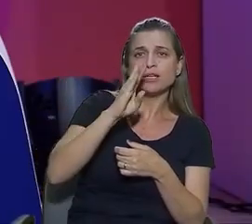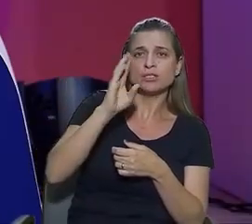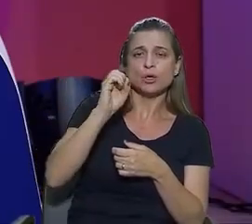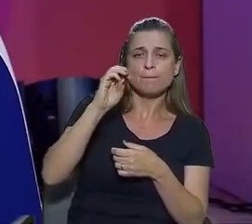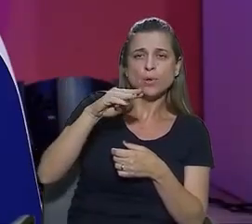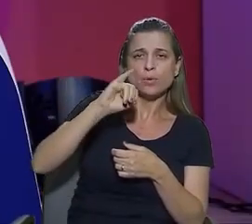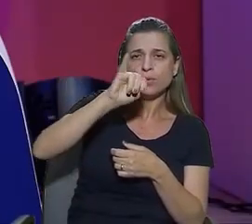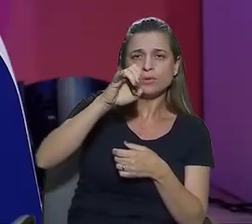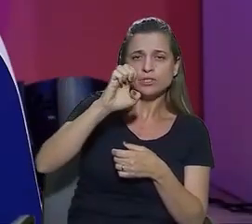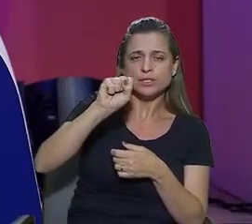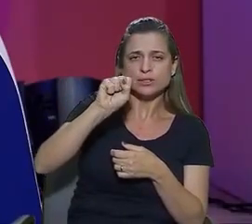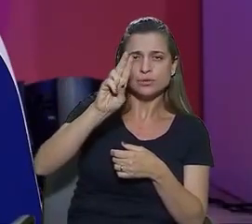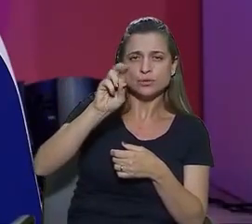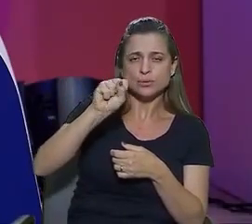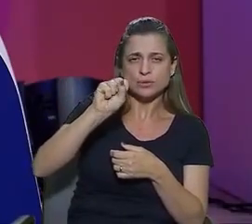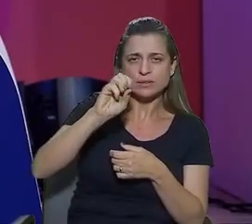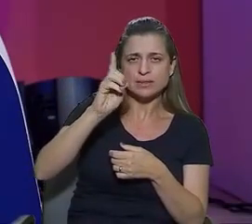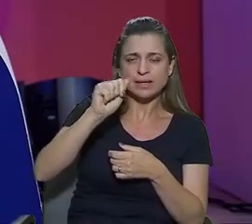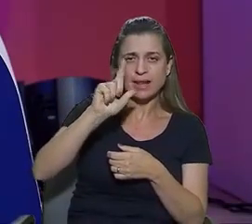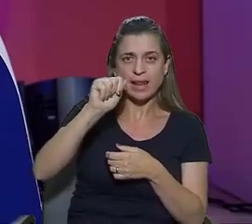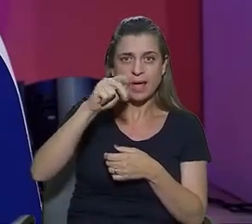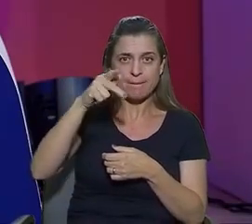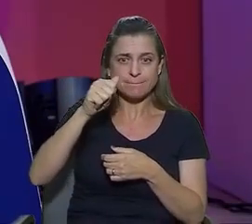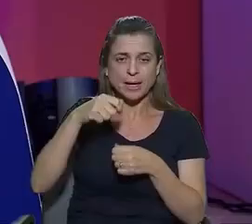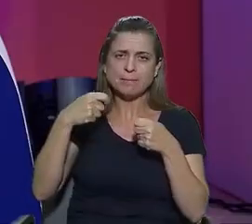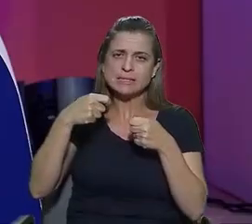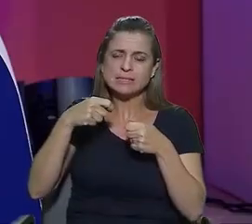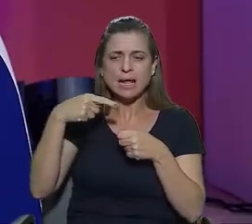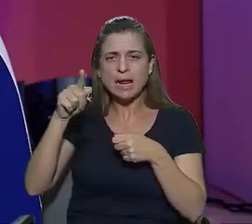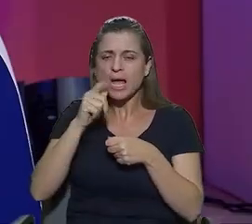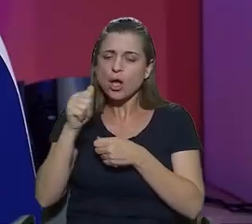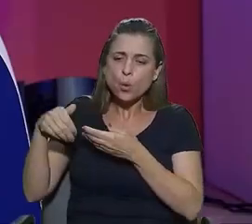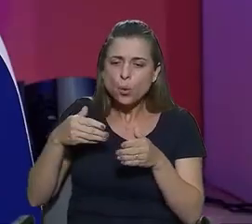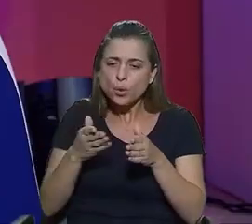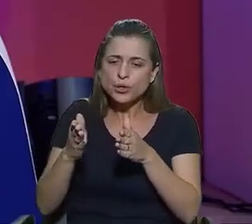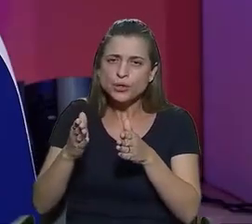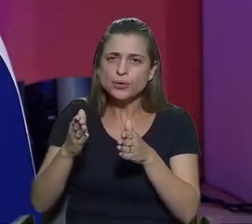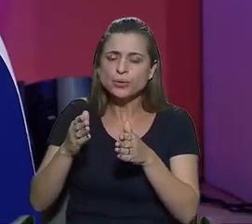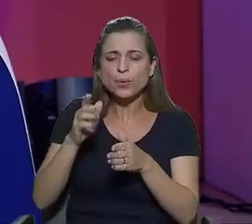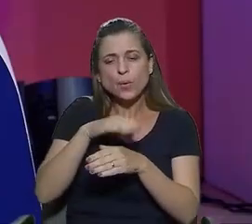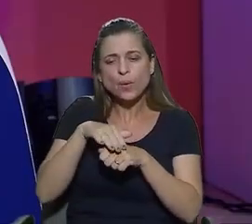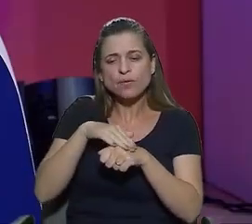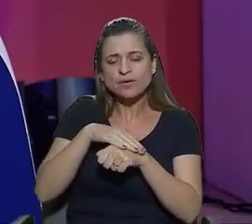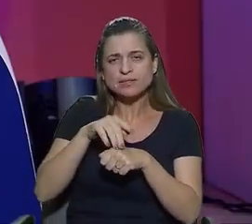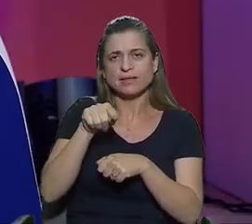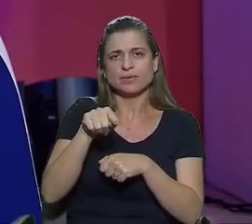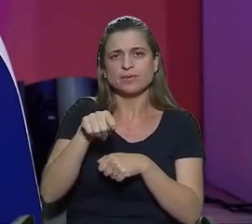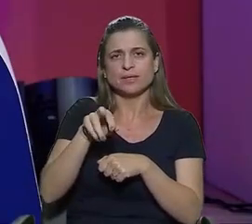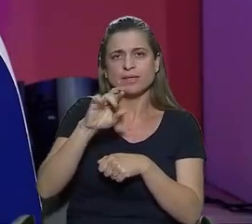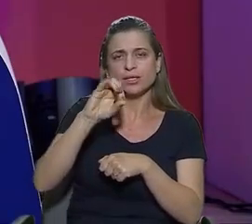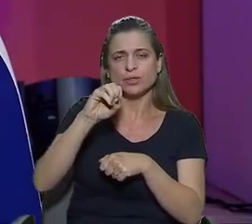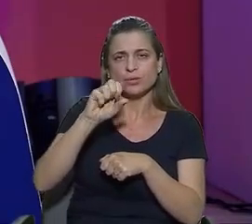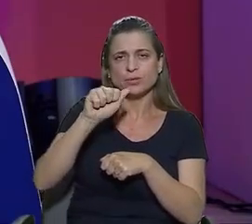Lapa, na Bahia, onde eu precisei ir lá conversar com o Rio São Francisco para poder terminar o livro. Então, vai vir